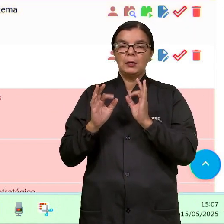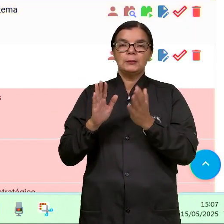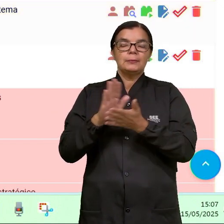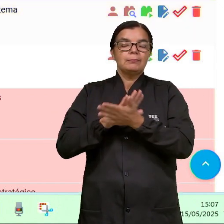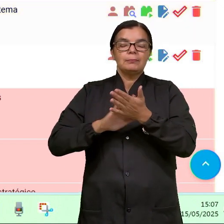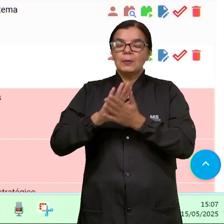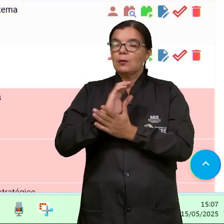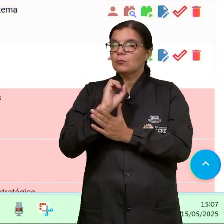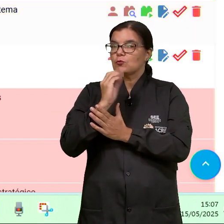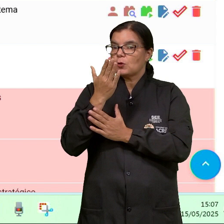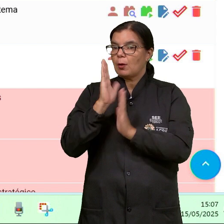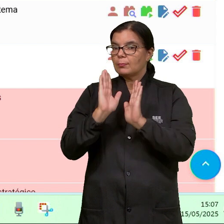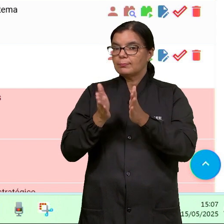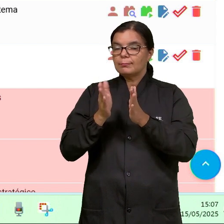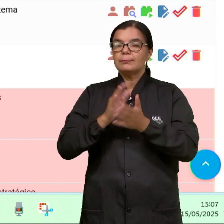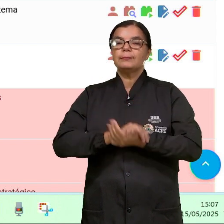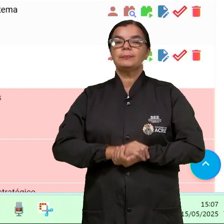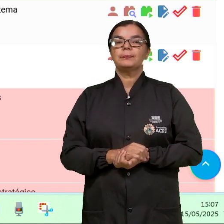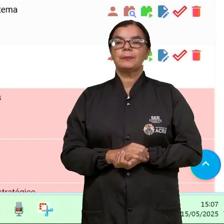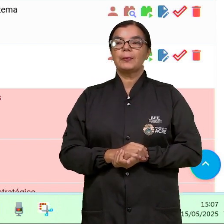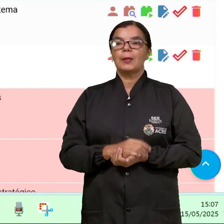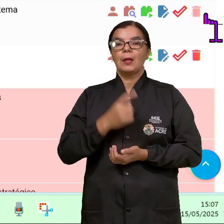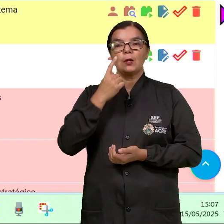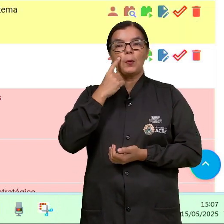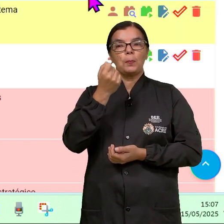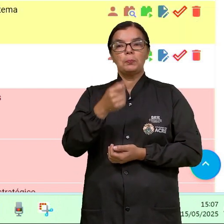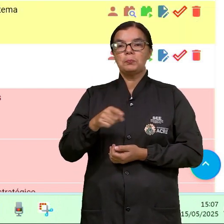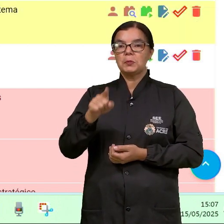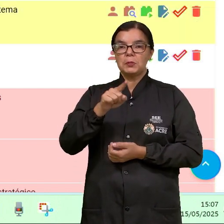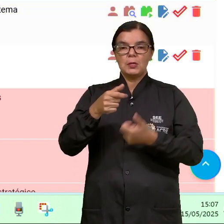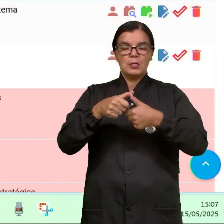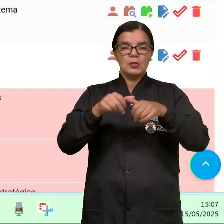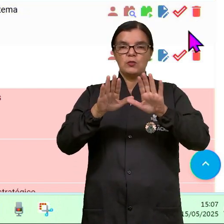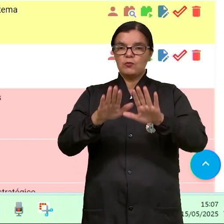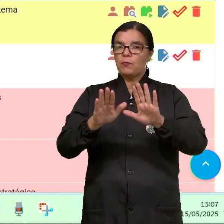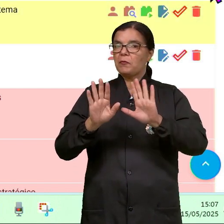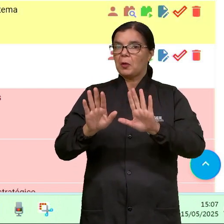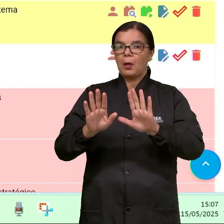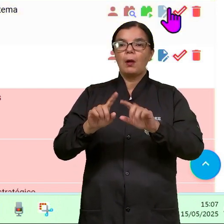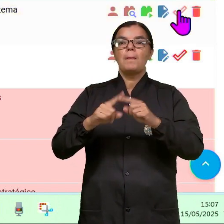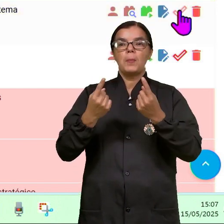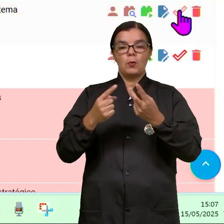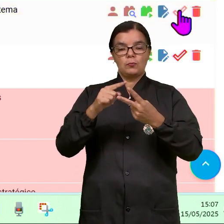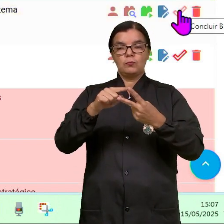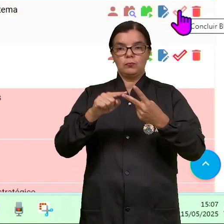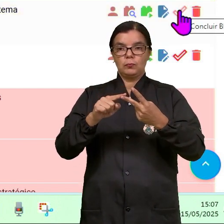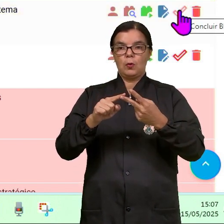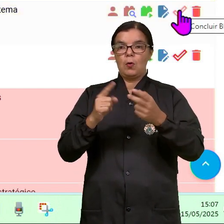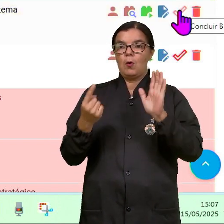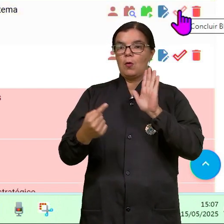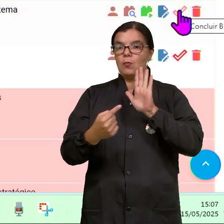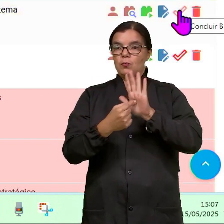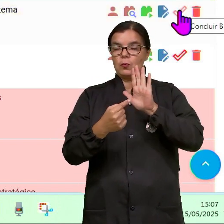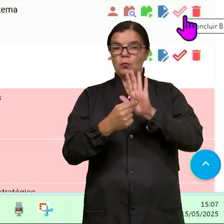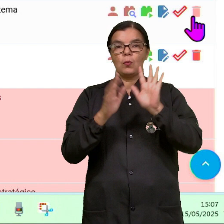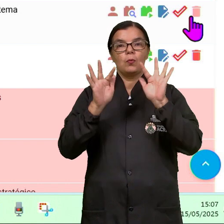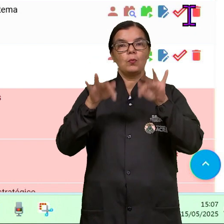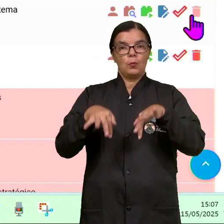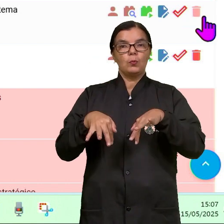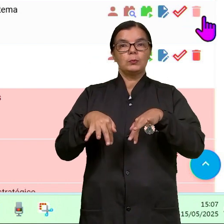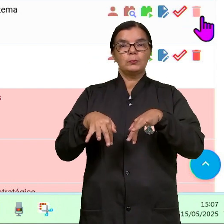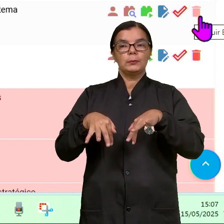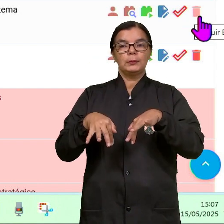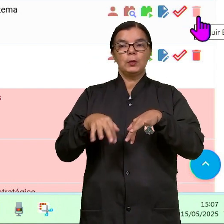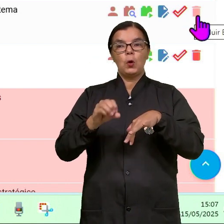reunião, não vou precisar mais dele. Para que se você não quiser que ele fique aqui, você pode fazer duas coisas. Você pode vir aqui, ó, e concluir o